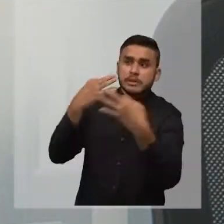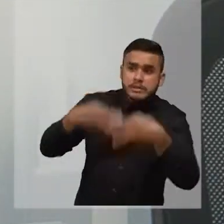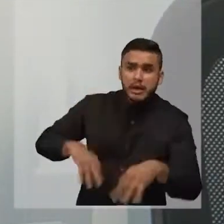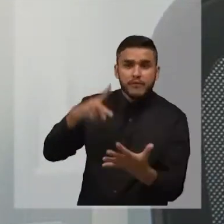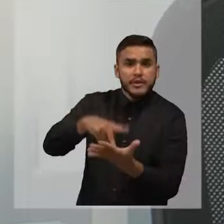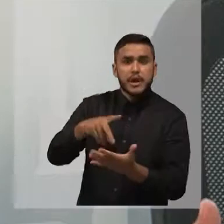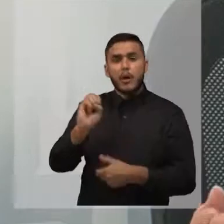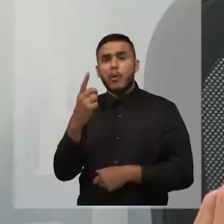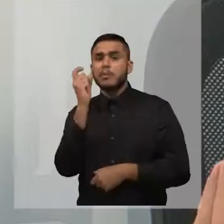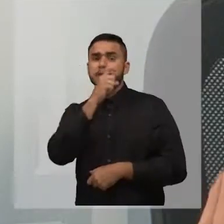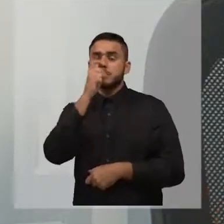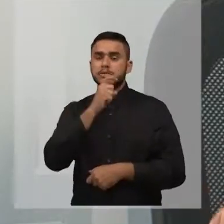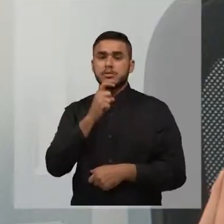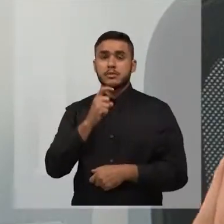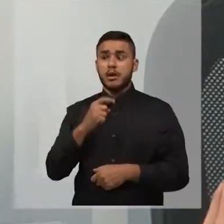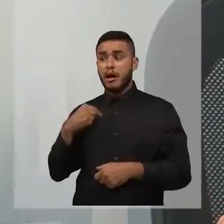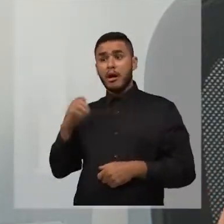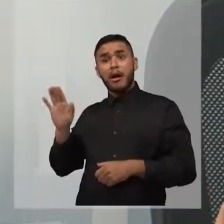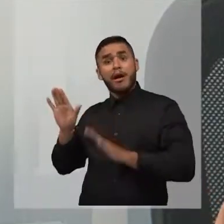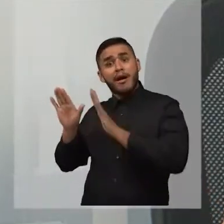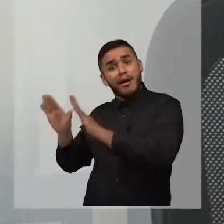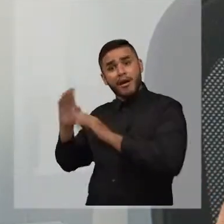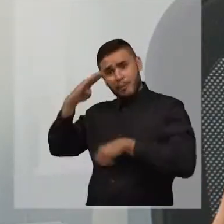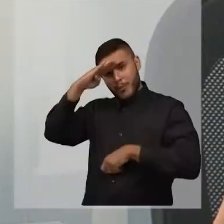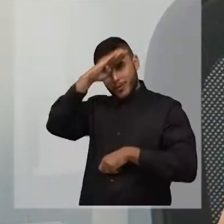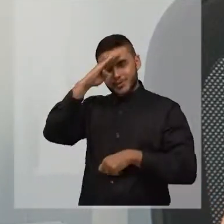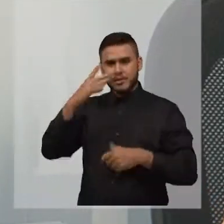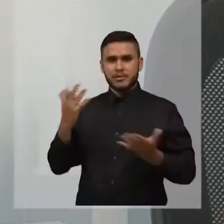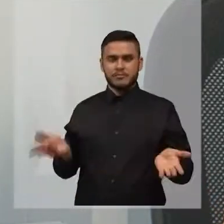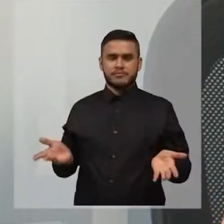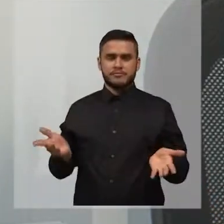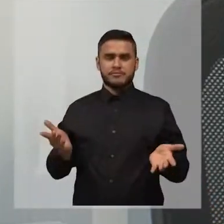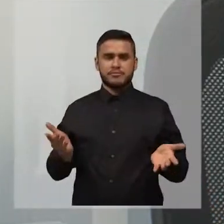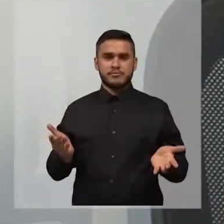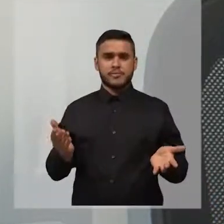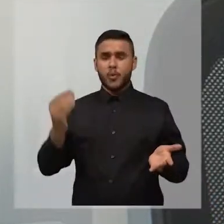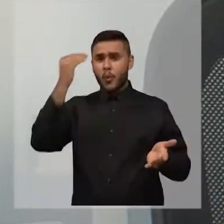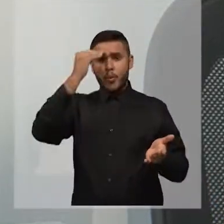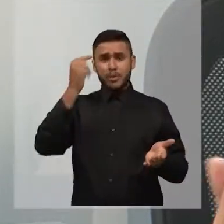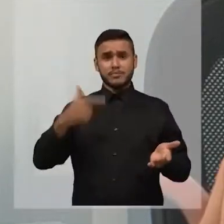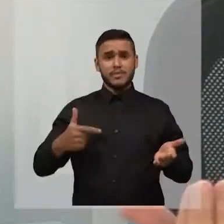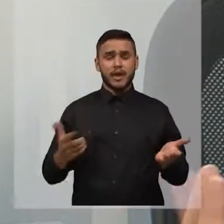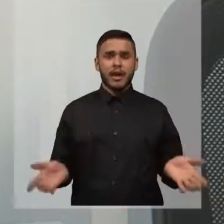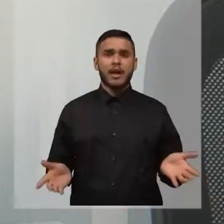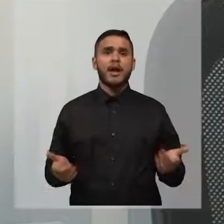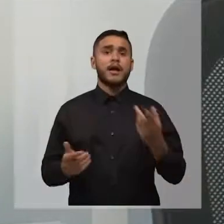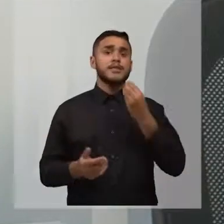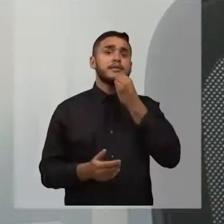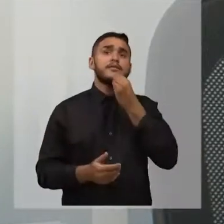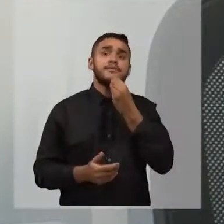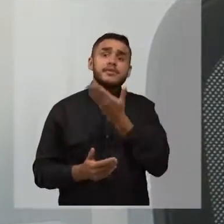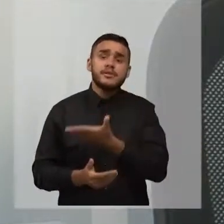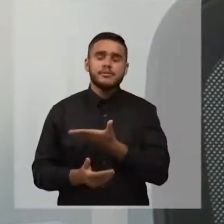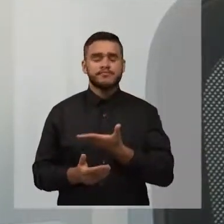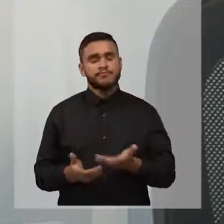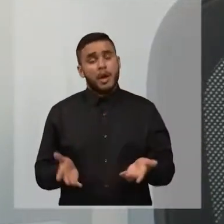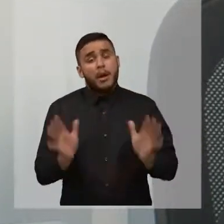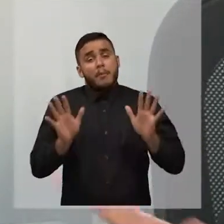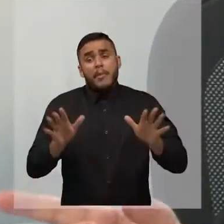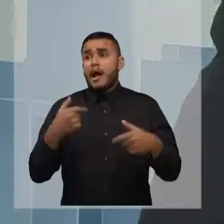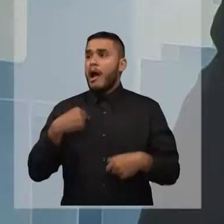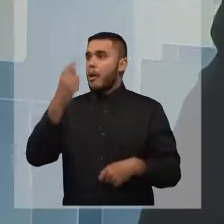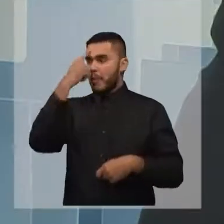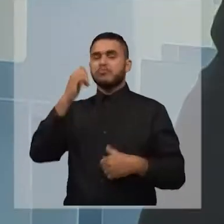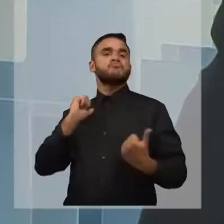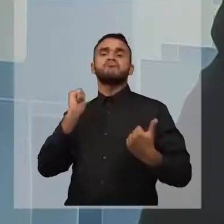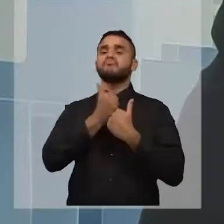Reforma da Previdência e a pauta do ministro Sérgio Moro. Mas eu queria que você falasse que você, no seu programa de rádio, A Hora da Verdade